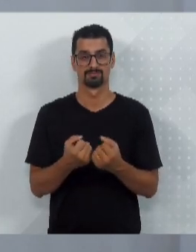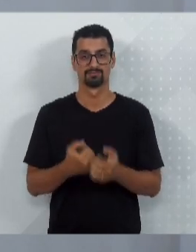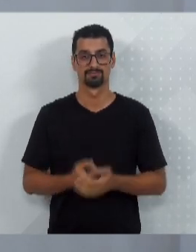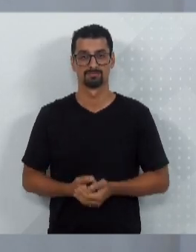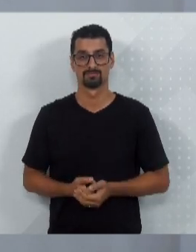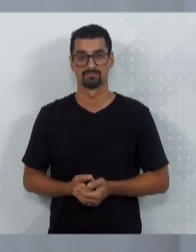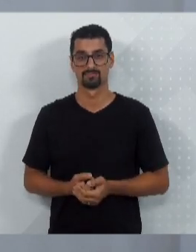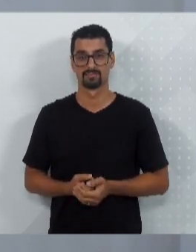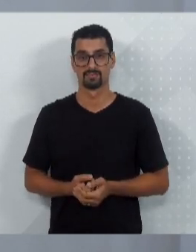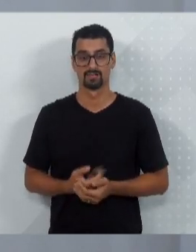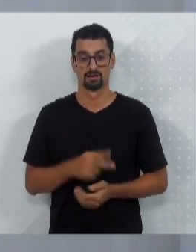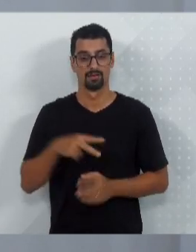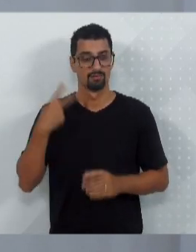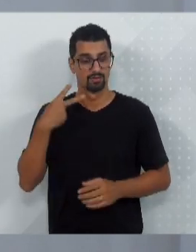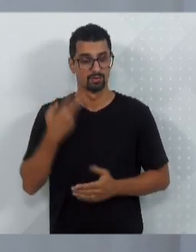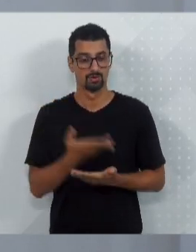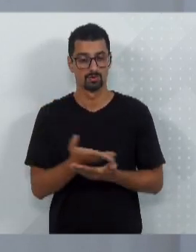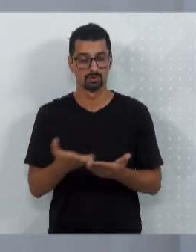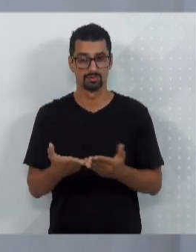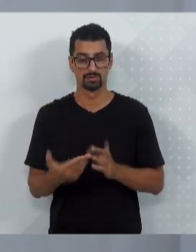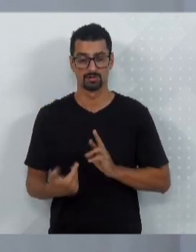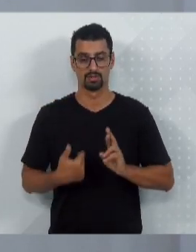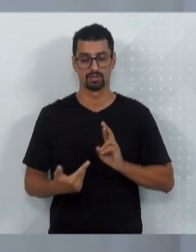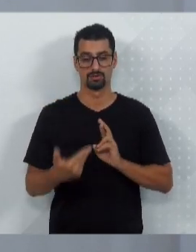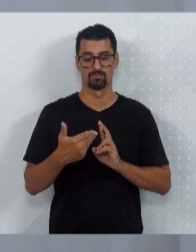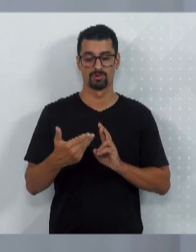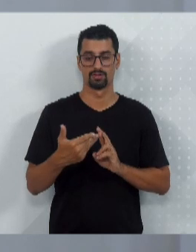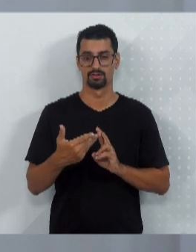Vereadores, em nome da Associação Enlouquecer,